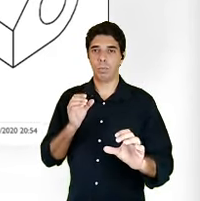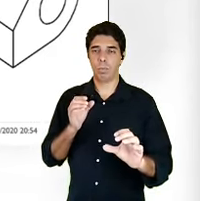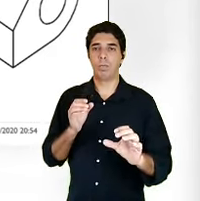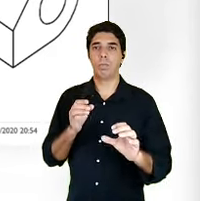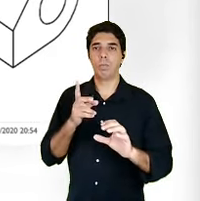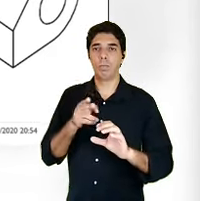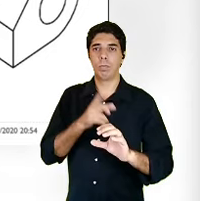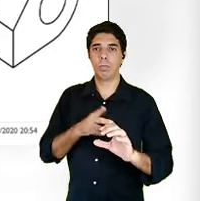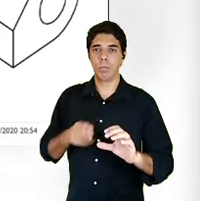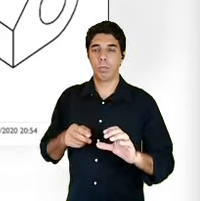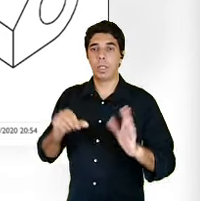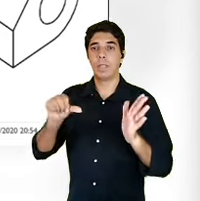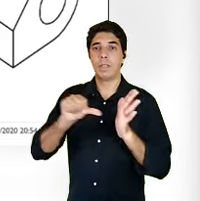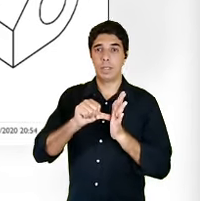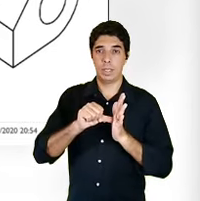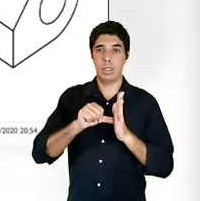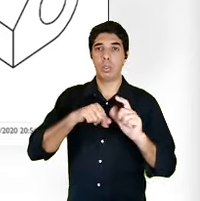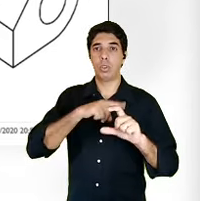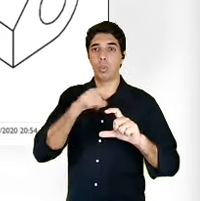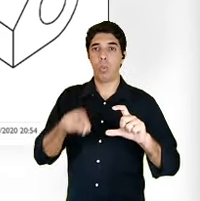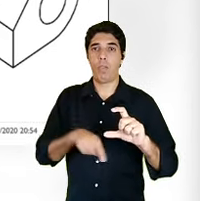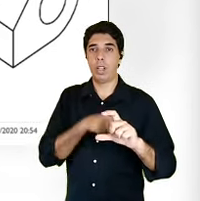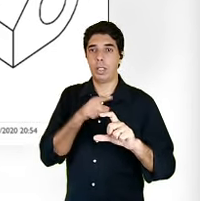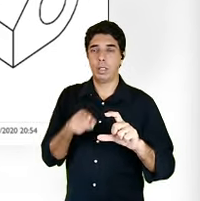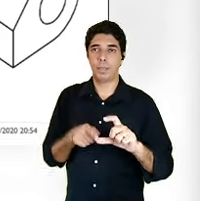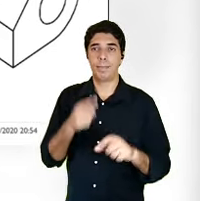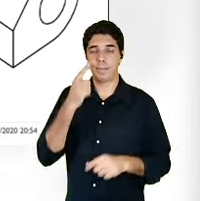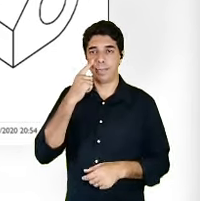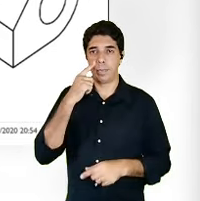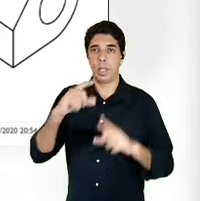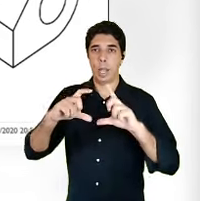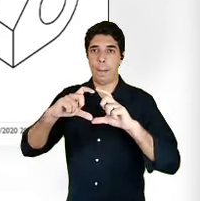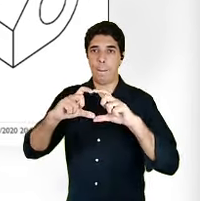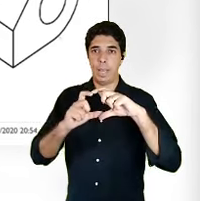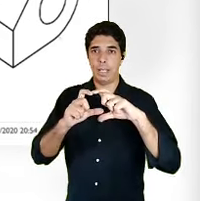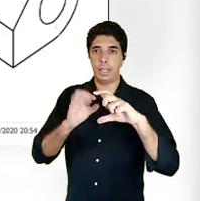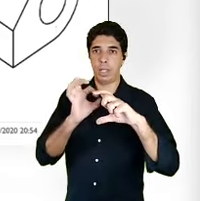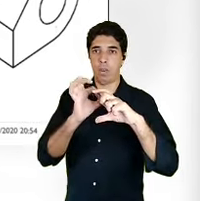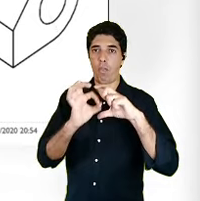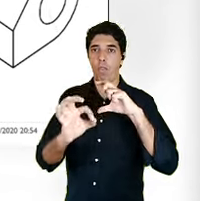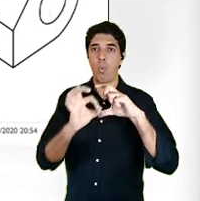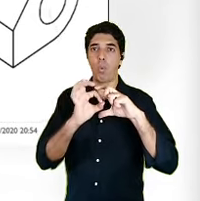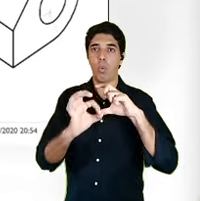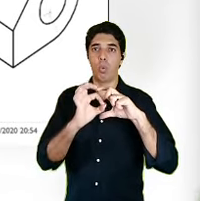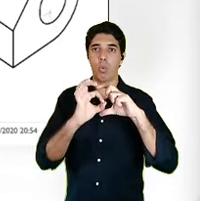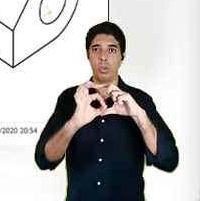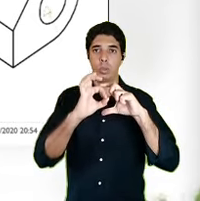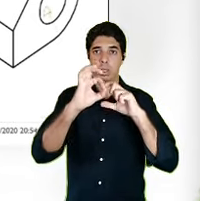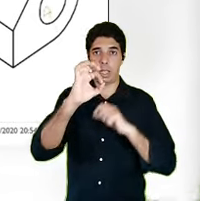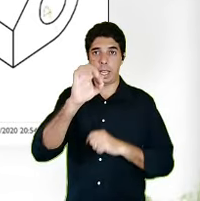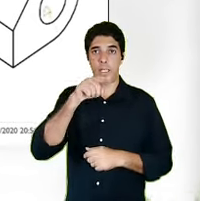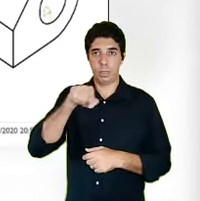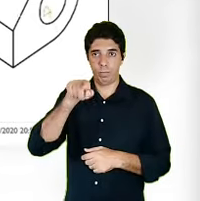simetria, centros de circunferência. Nesse caso aqui, eu tenho essa peça ela tem um furo, bem aqui,